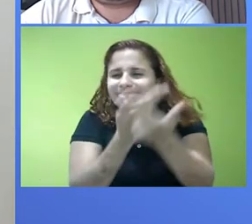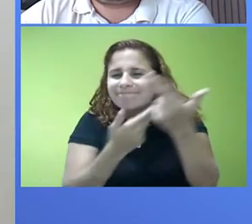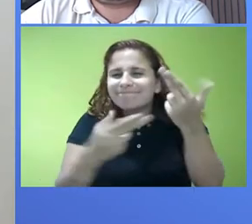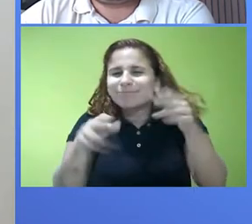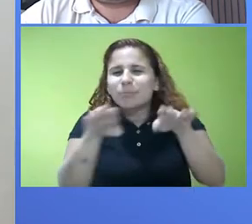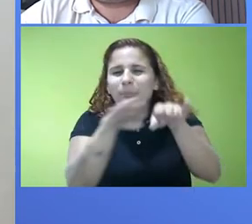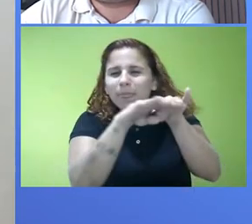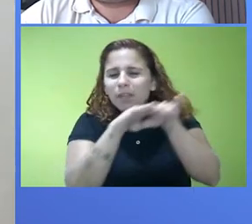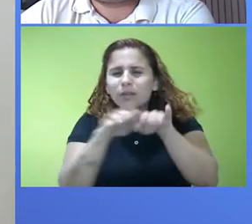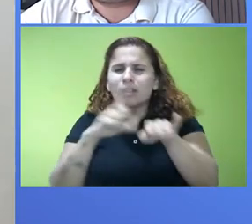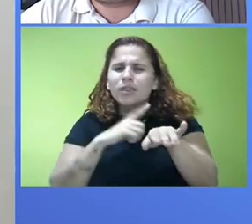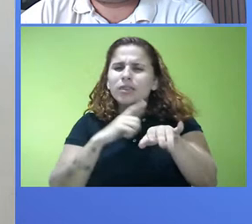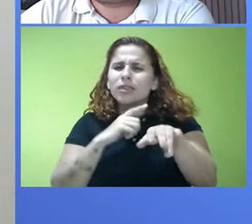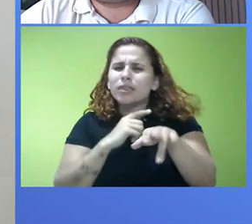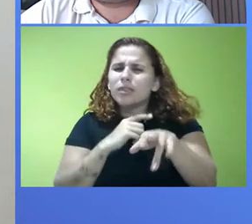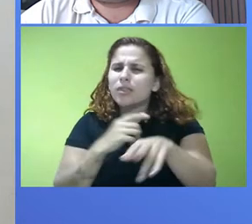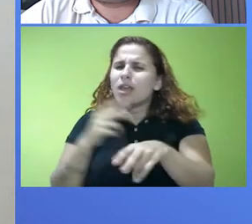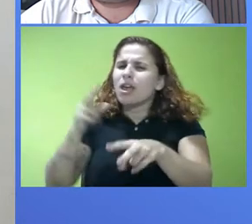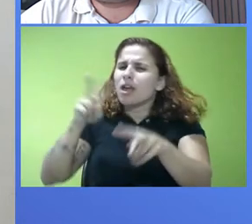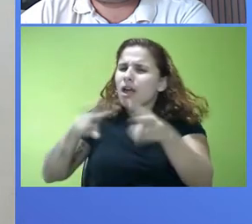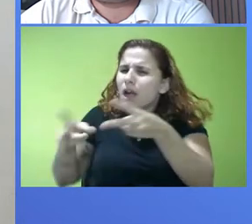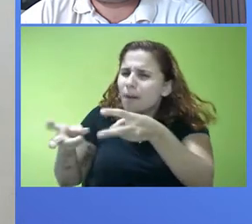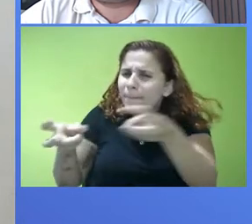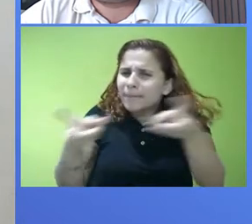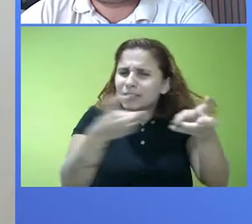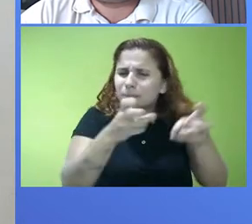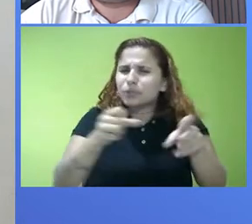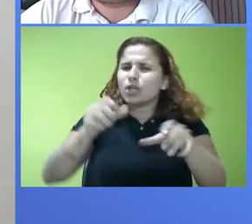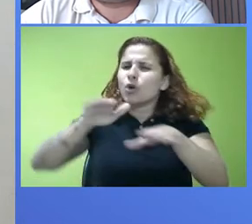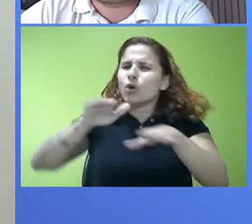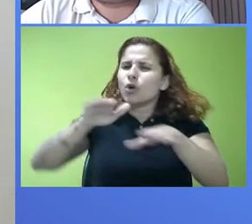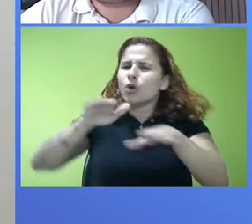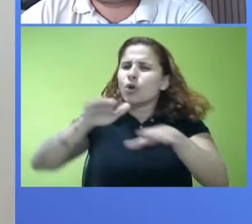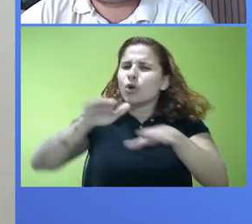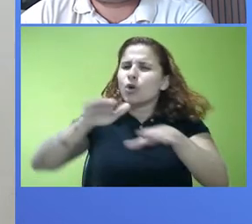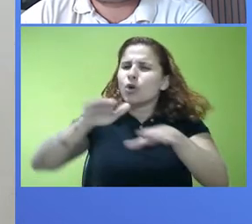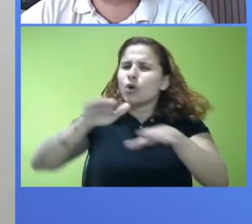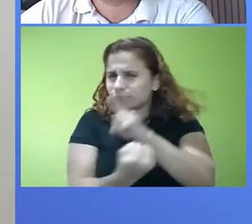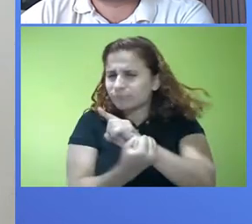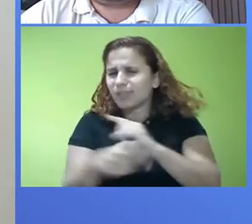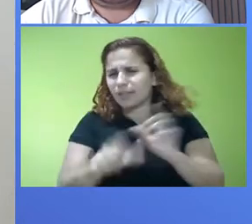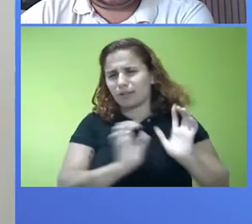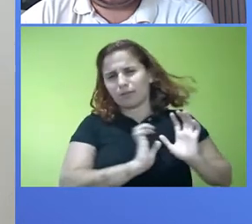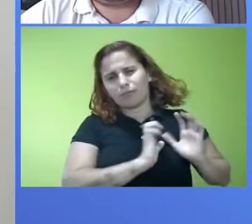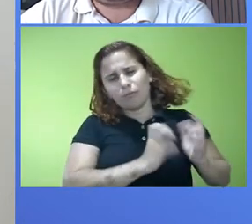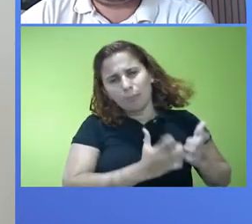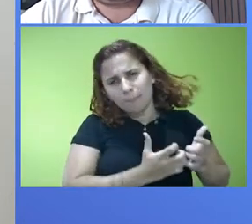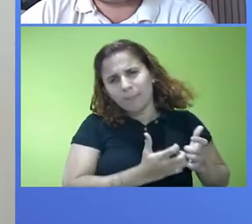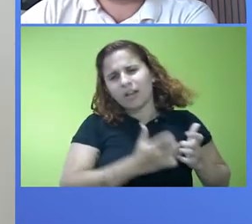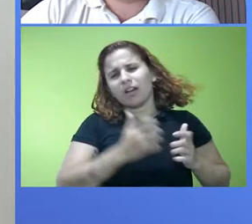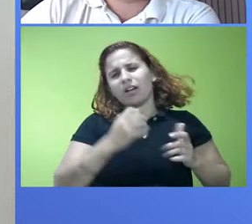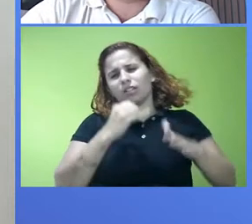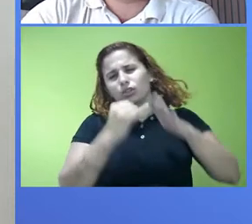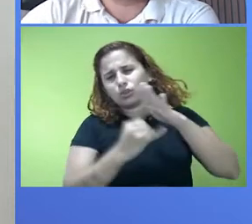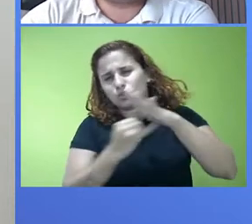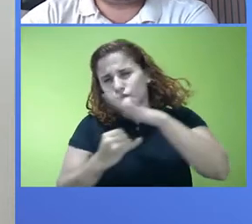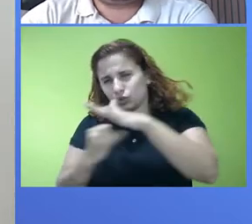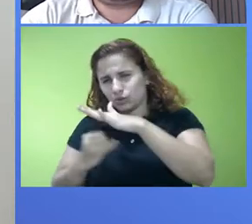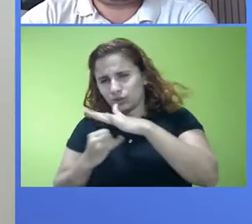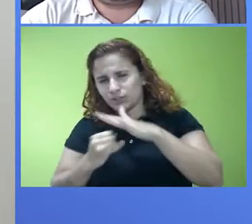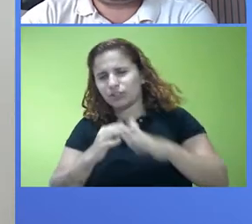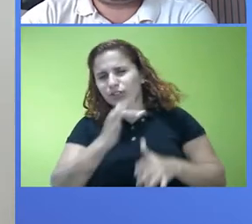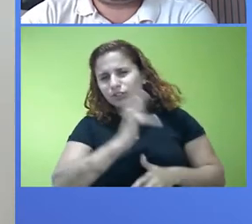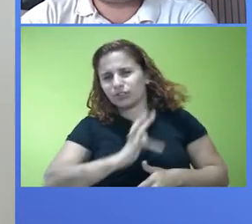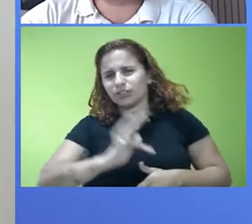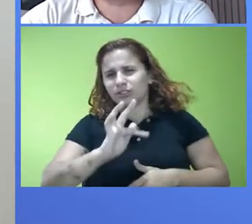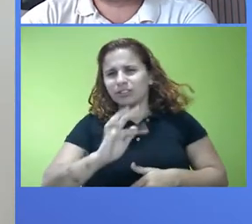papel colaborativo dos movimentos sociais, como são as APAES, as nossas co-irmãs, né, que estão conosco aqui no Movimento Apaiano, a Mais e a Vitória